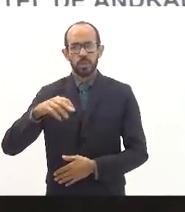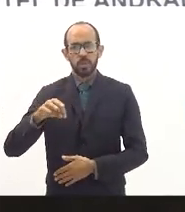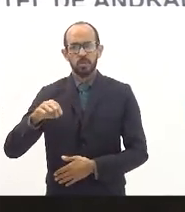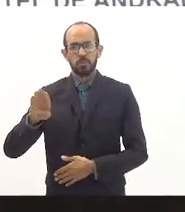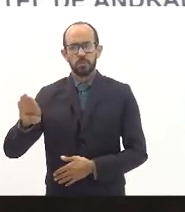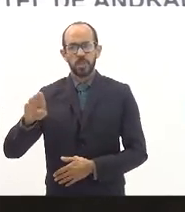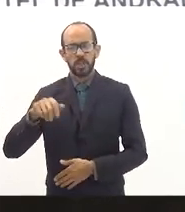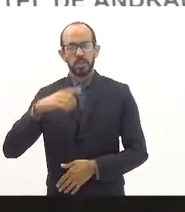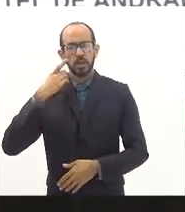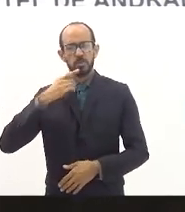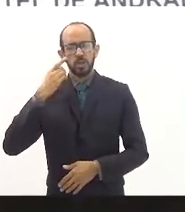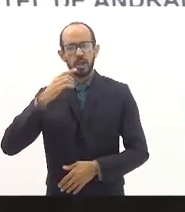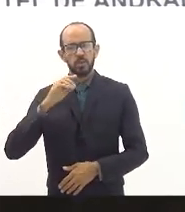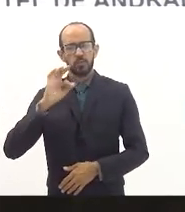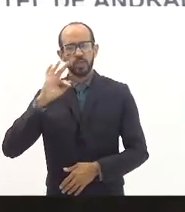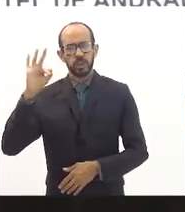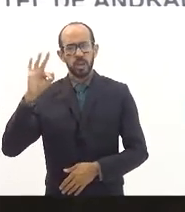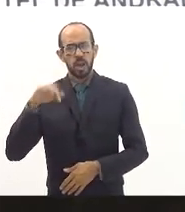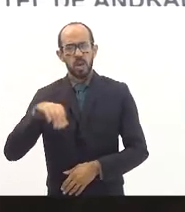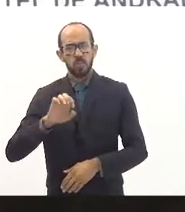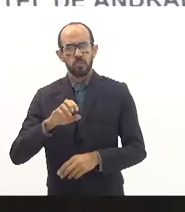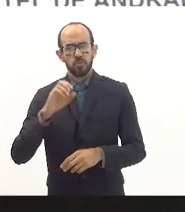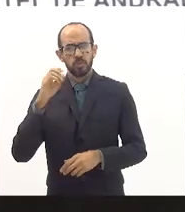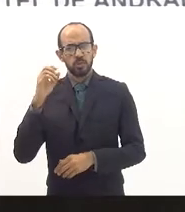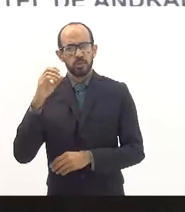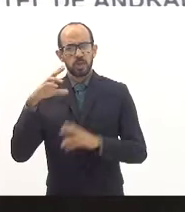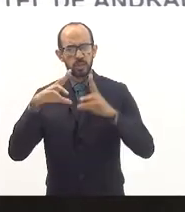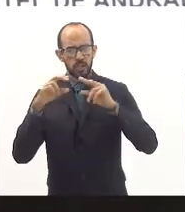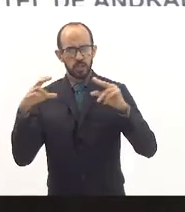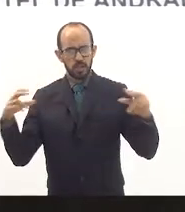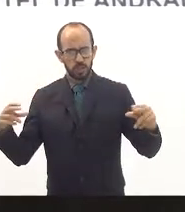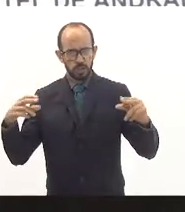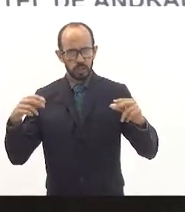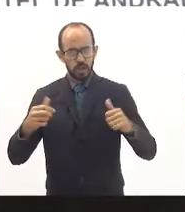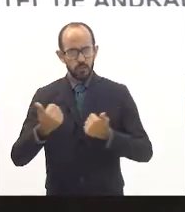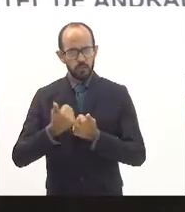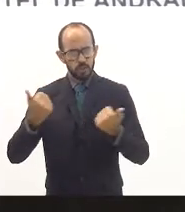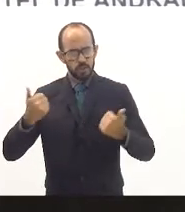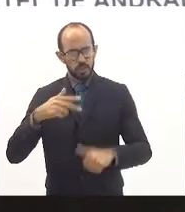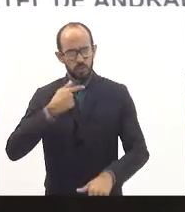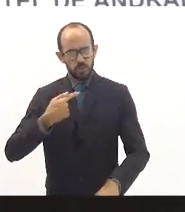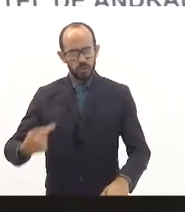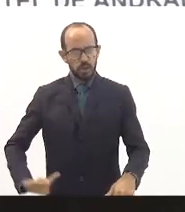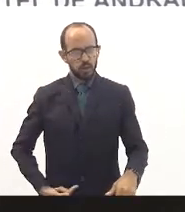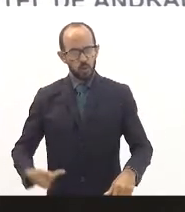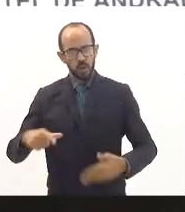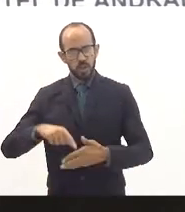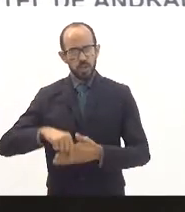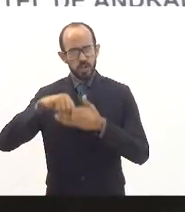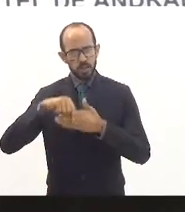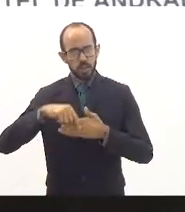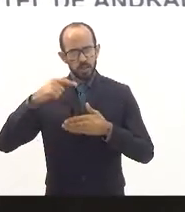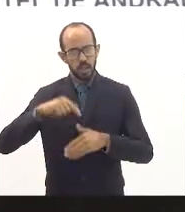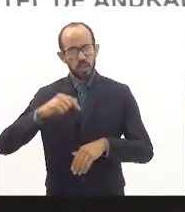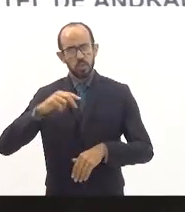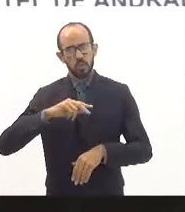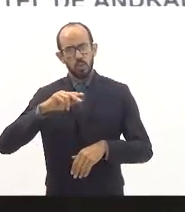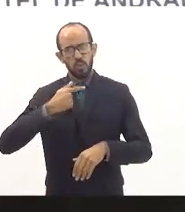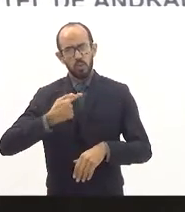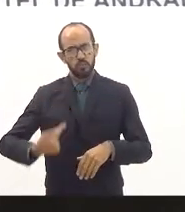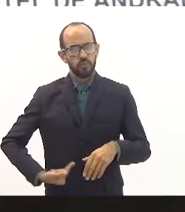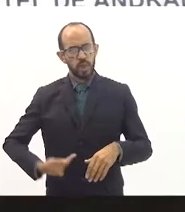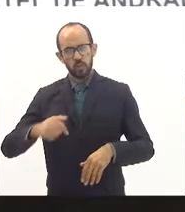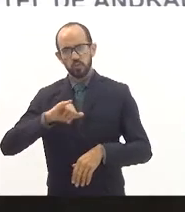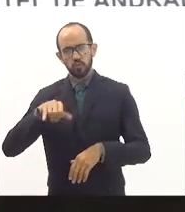Santa Catarina, vice-governador daquele estado e líder do governo João Goulart na Câmara dos